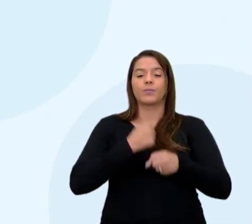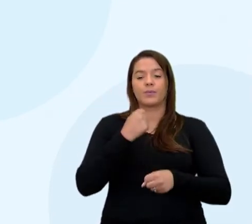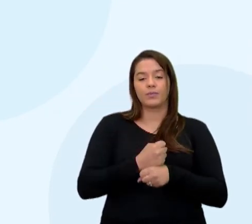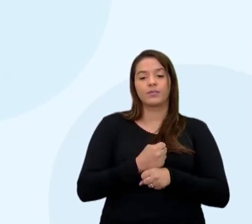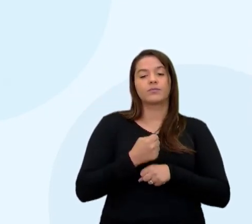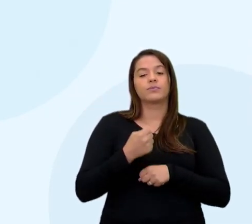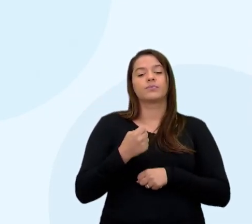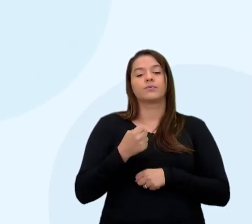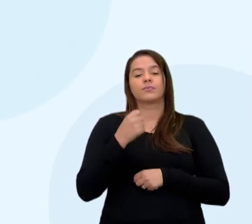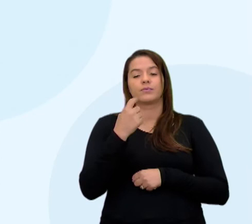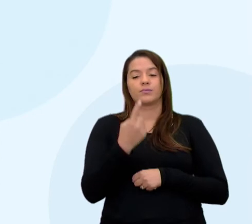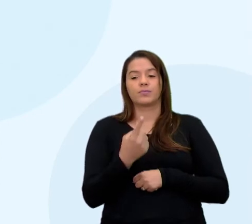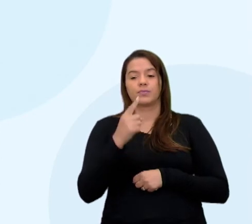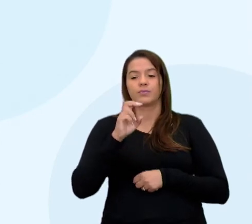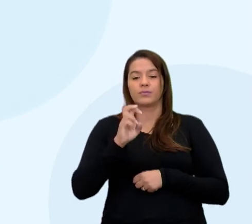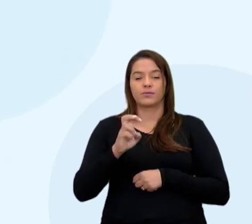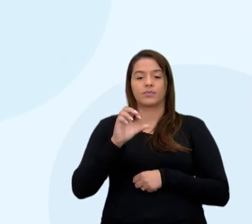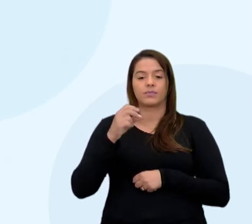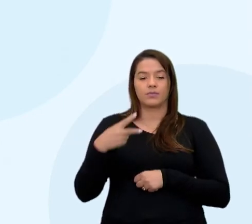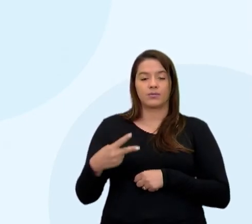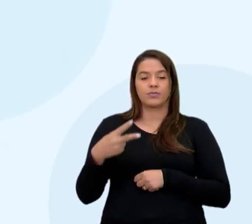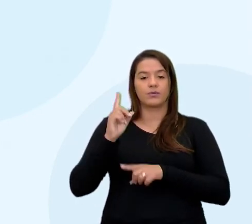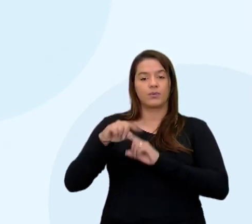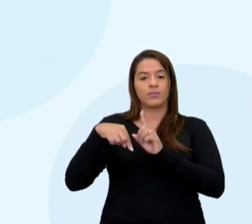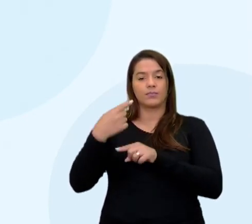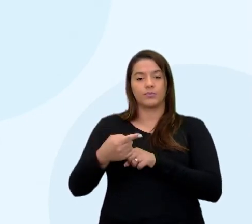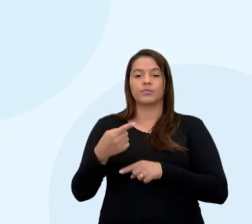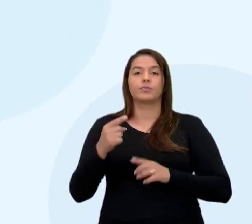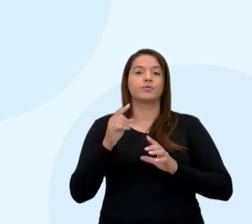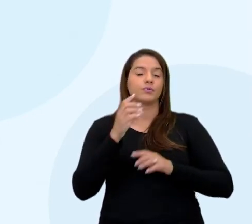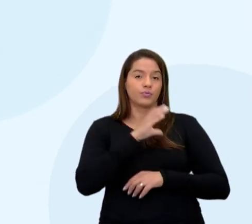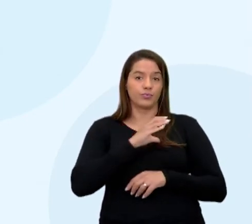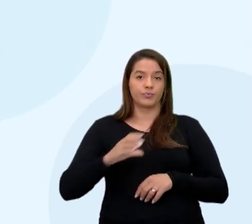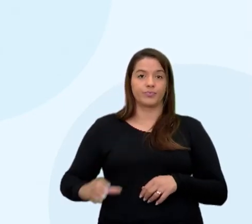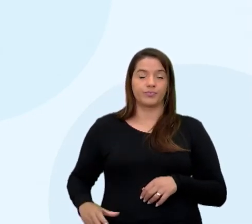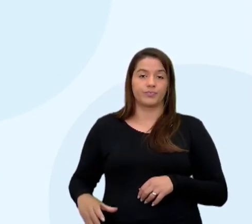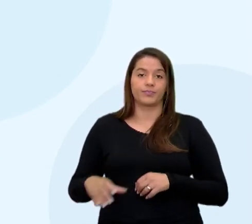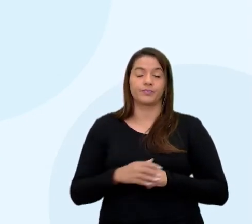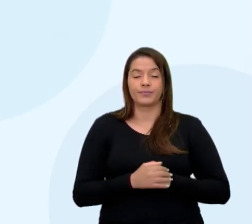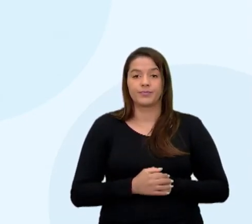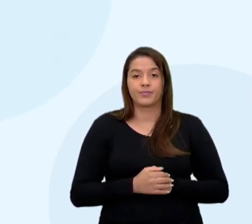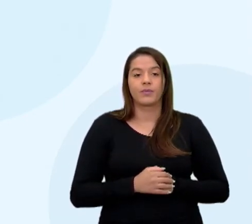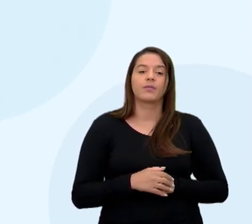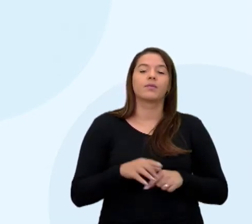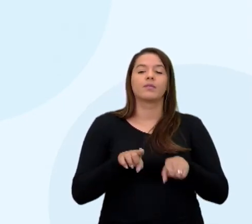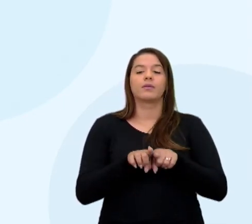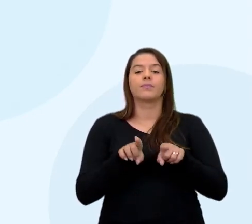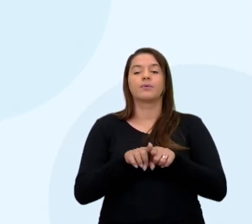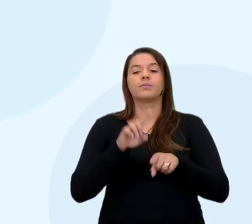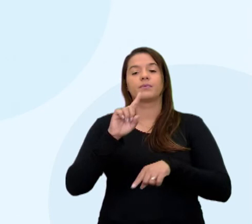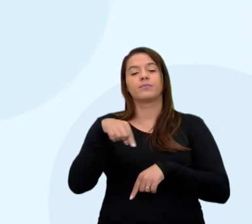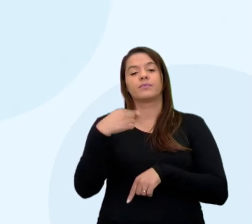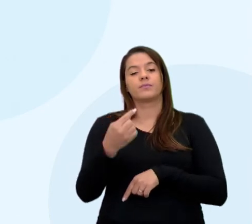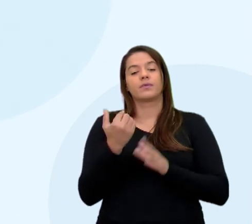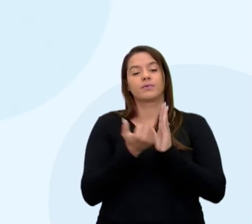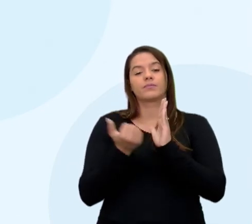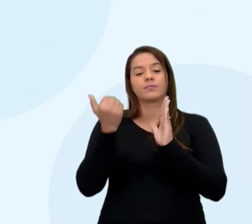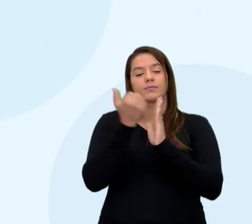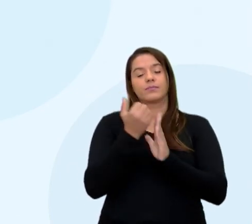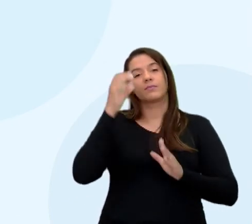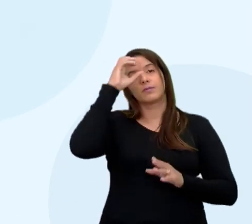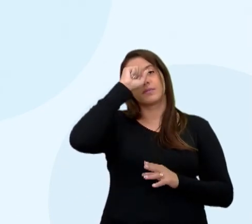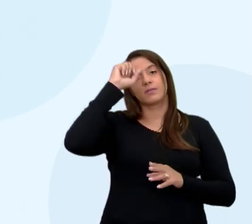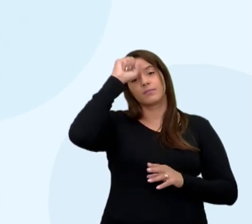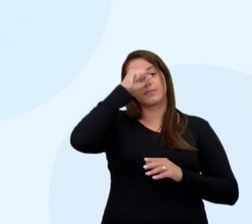132 depois de Cristo. E aí tem o Saiba Mais, para saber mais sobre como foi desenvolvido dos estudos no interior